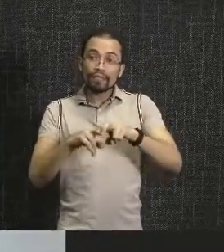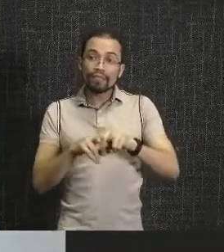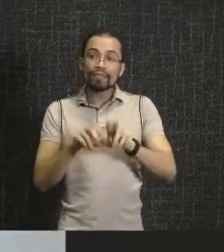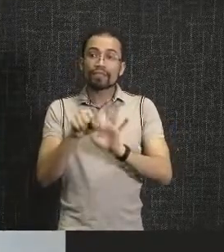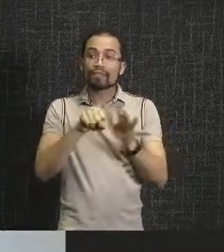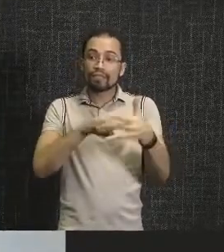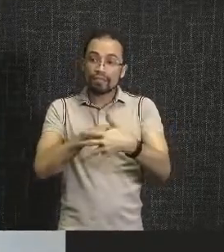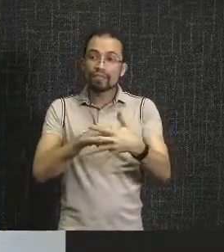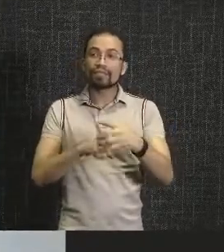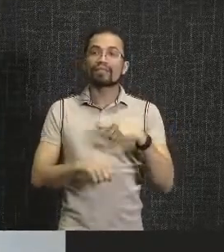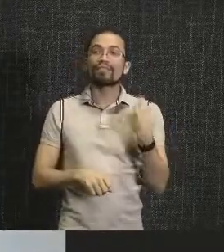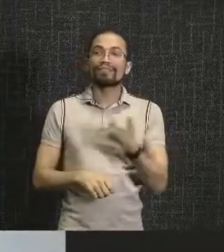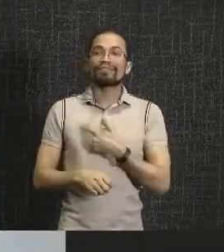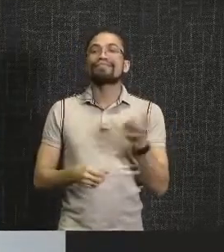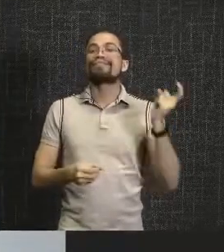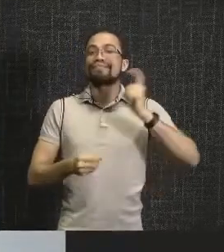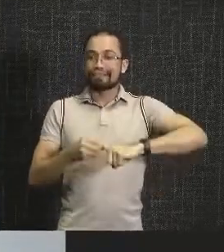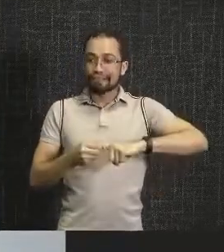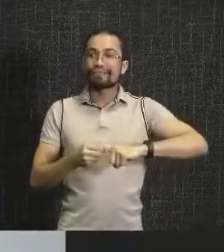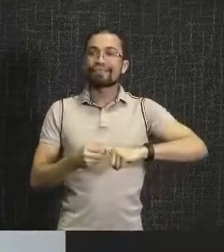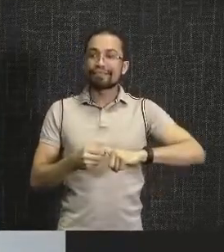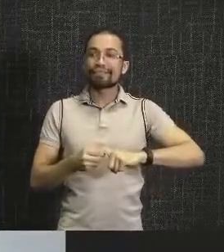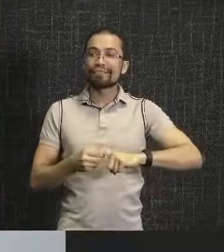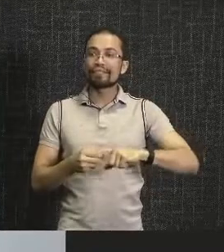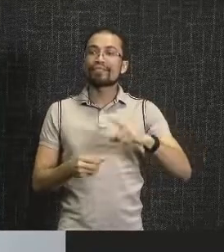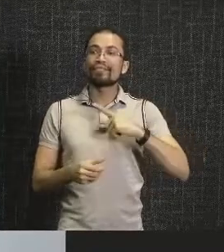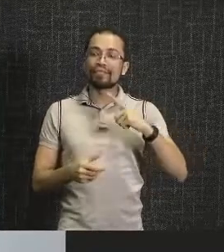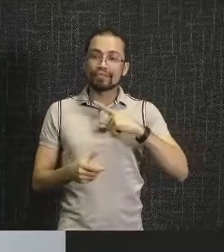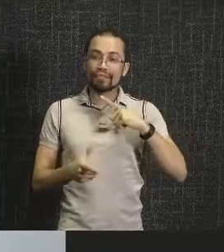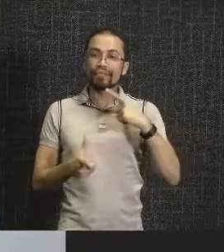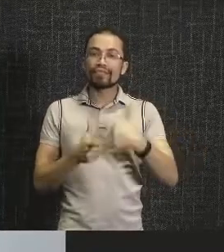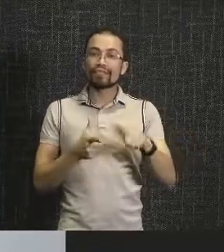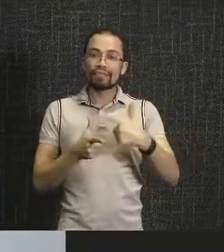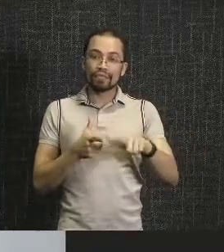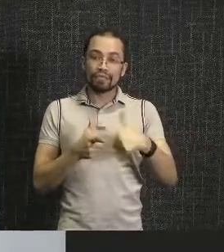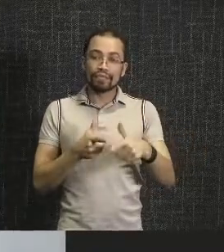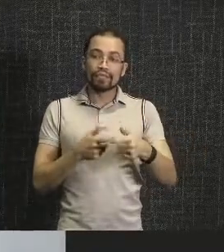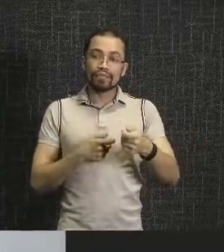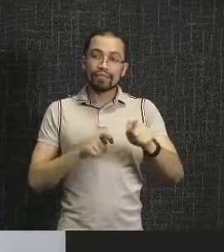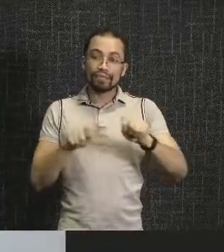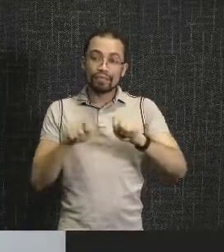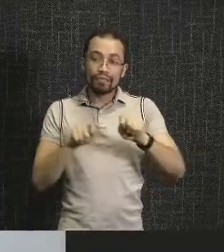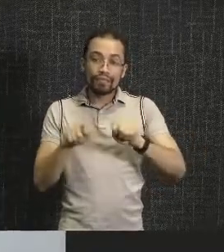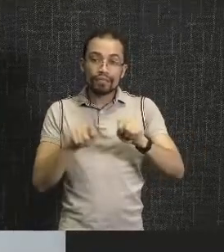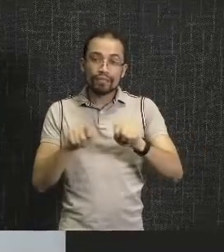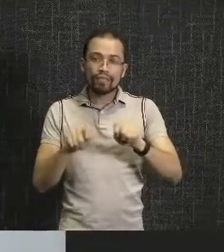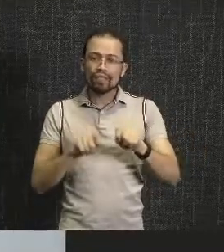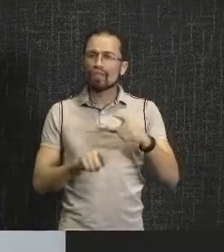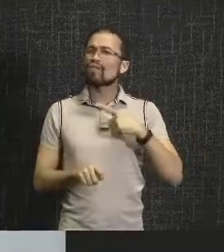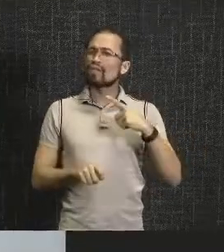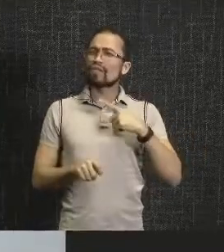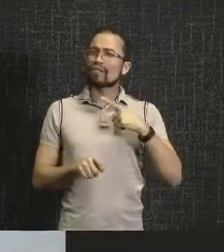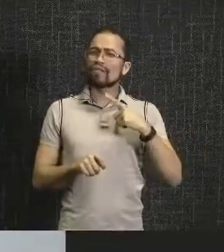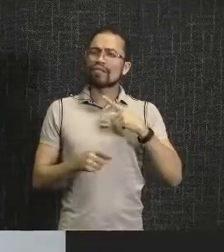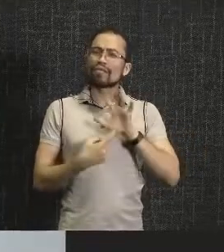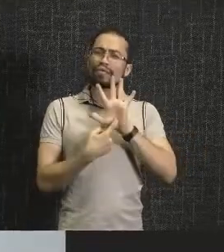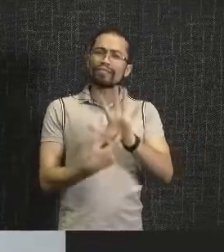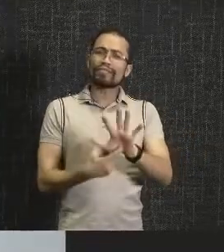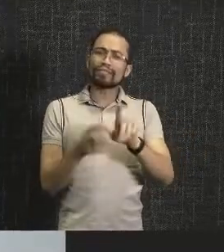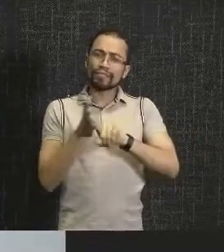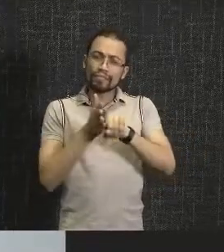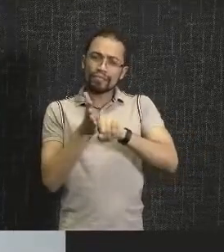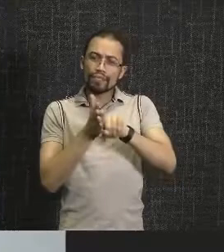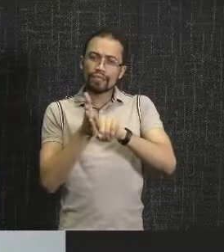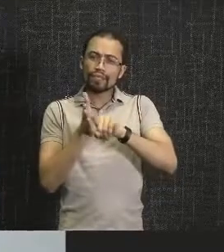né, a gente volta a ter uma recessão, e saiu o número anteontem, né, do segundo trimestre,